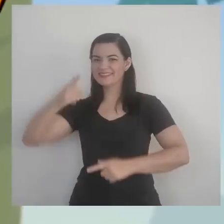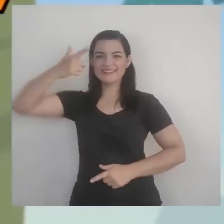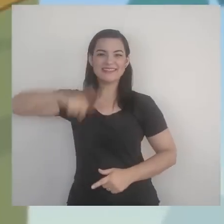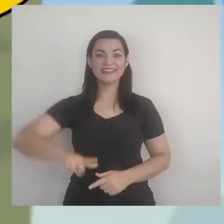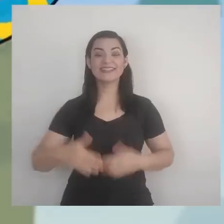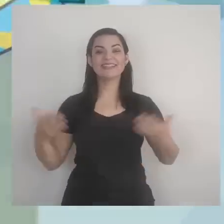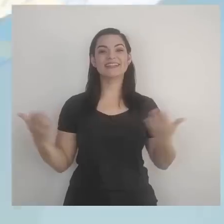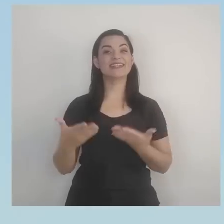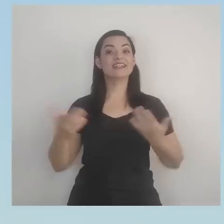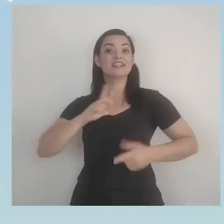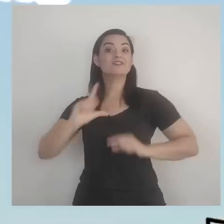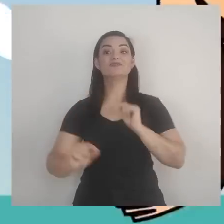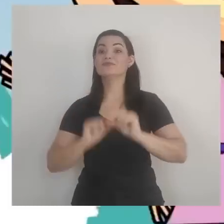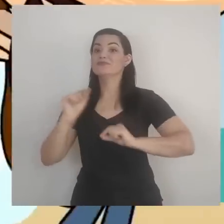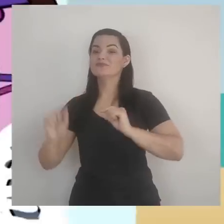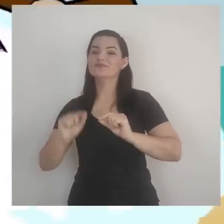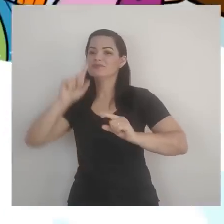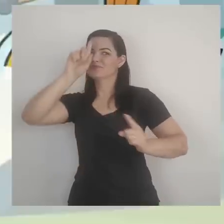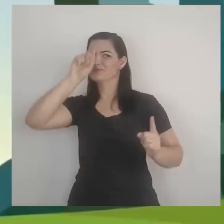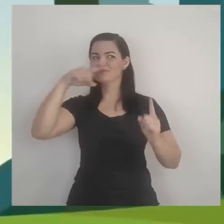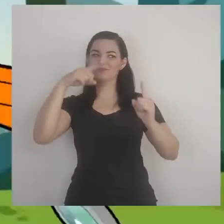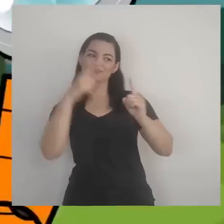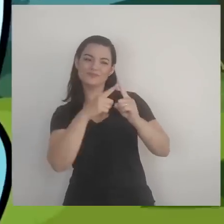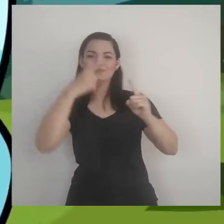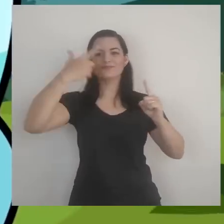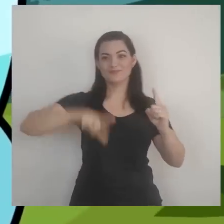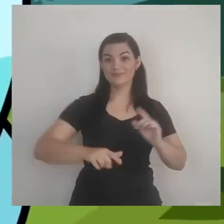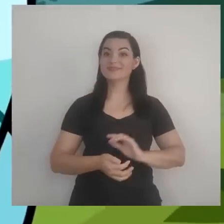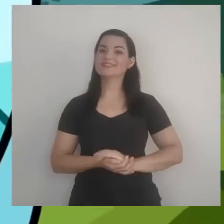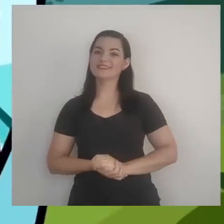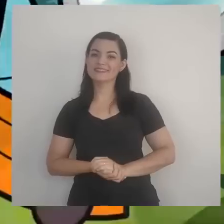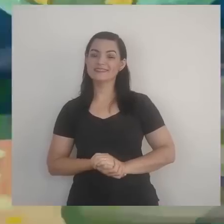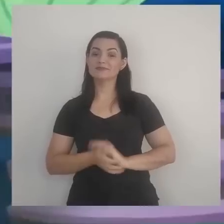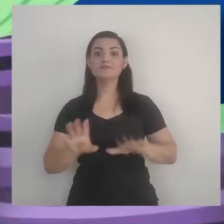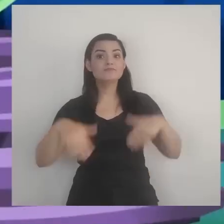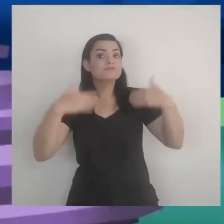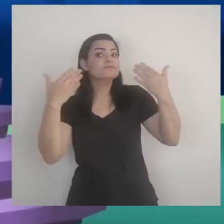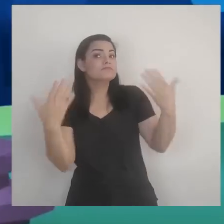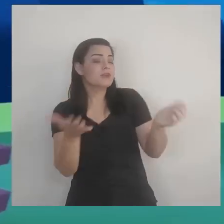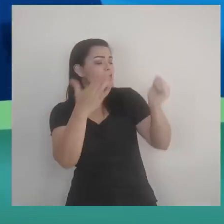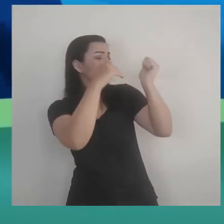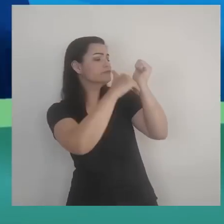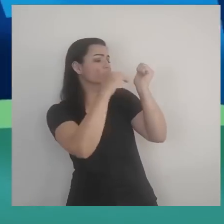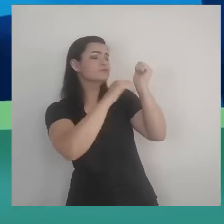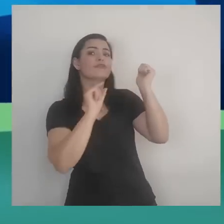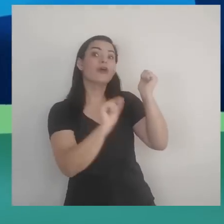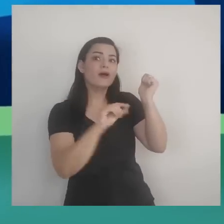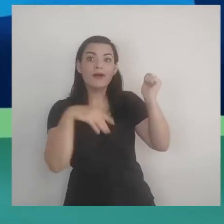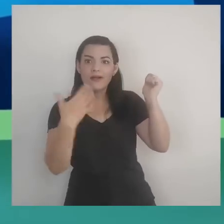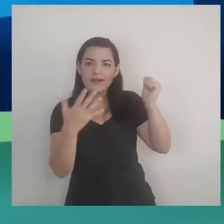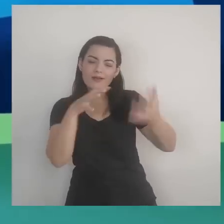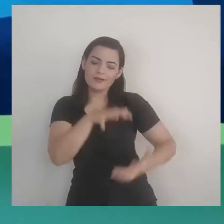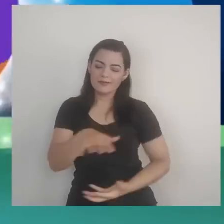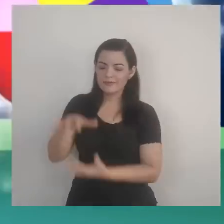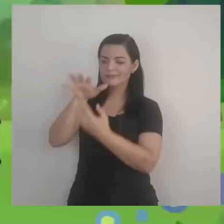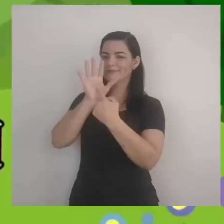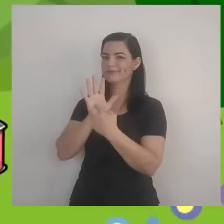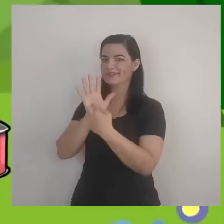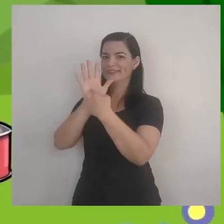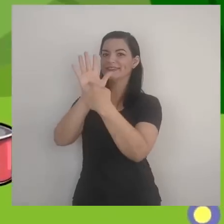aventura. Hoje tem mais uma missão. Qual será o mistério? Venha